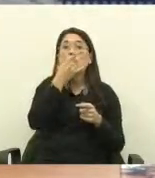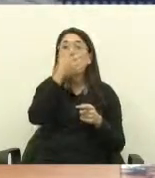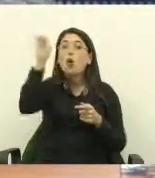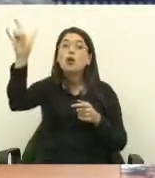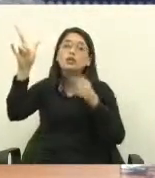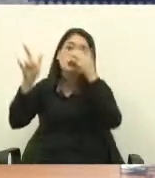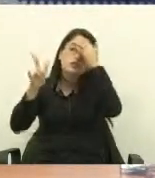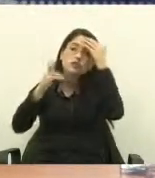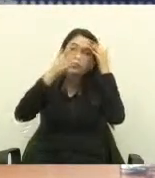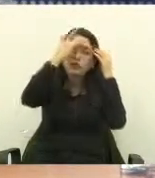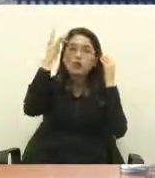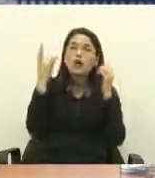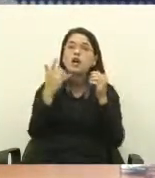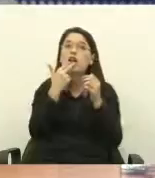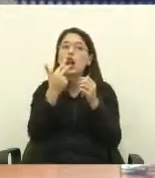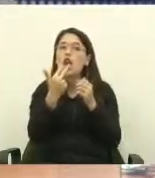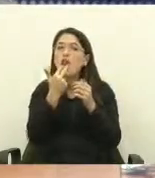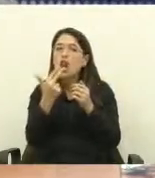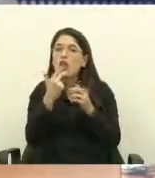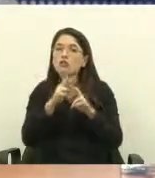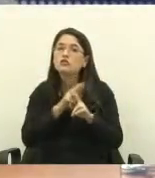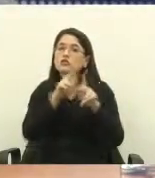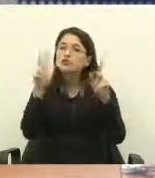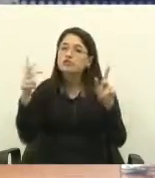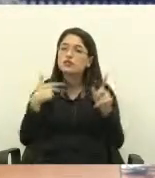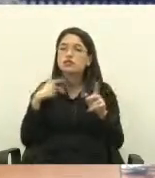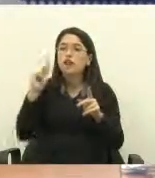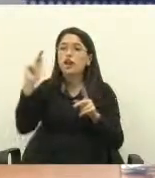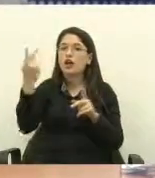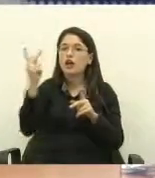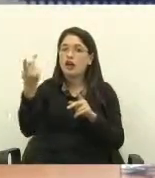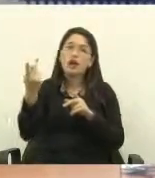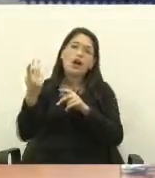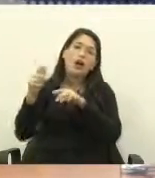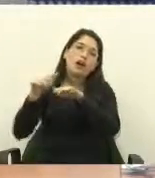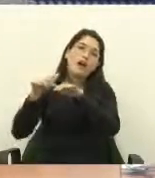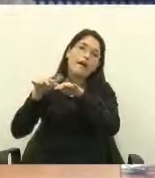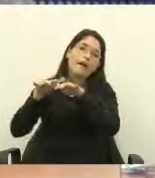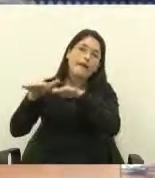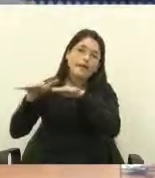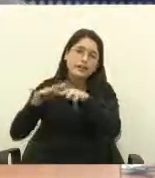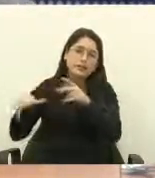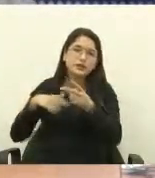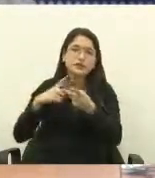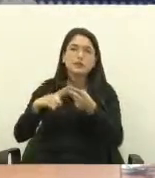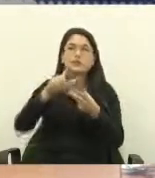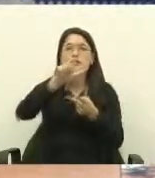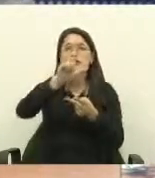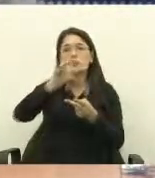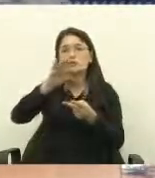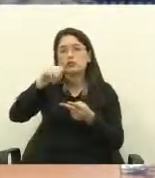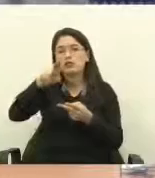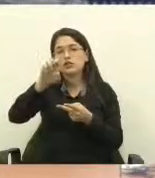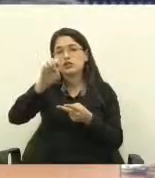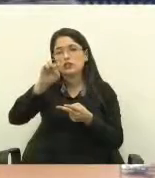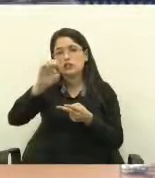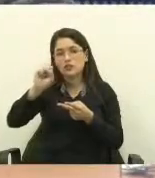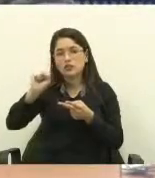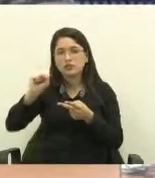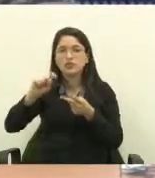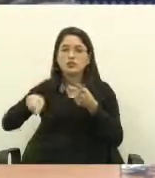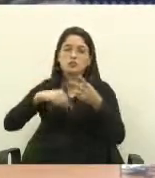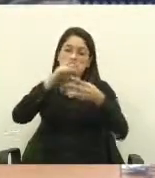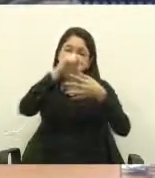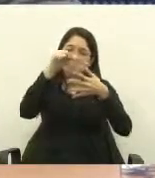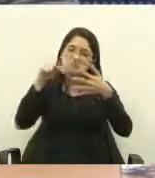idiomas dentro da secretaria para atender haitianos, libaneses, enfim, todos os imigrantes que nós temos